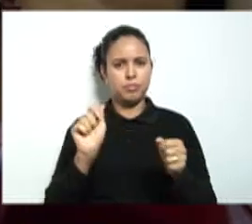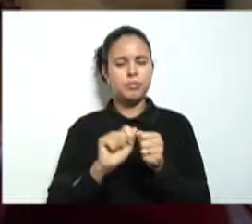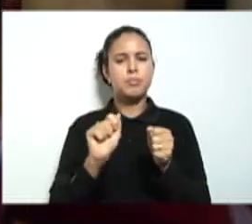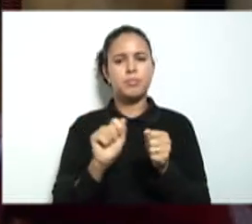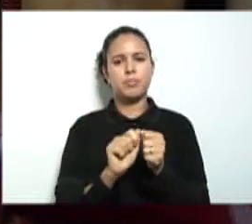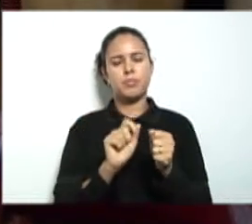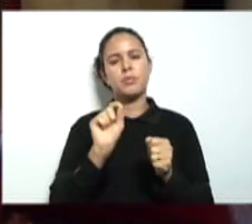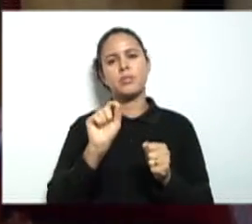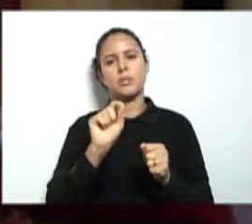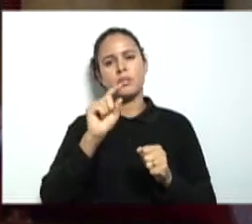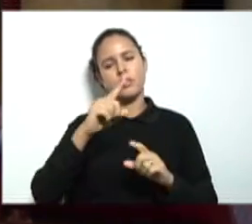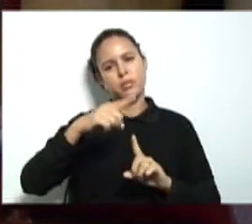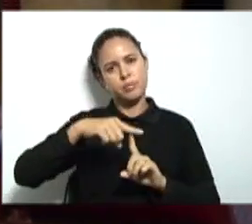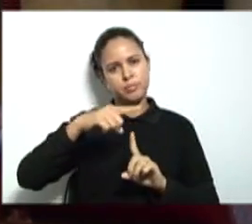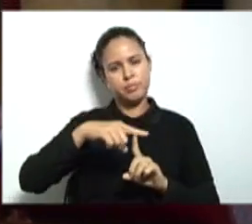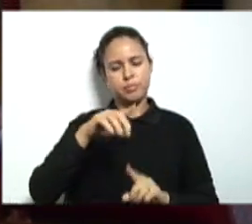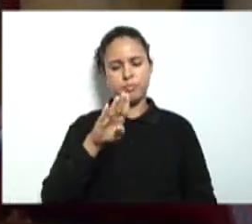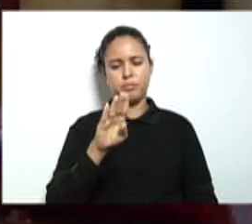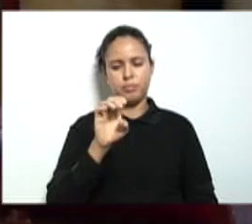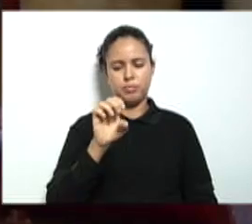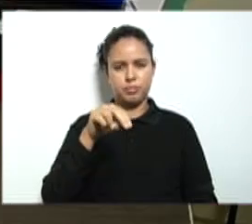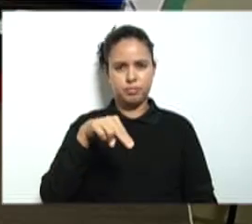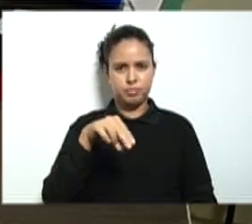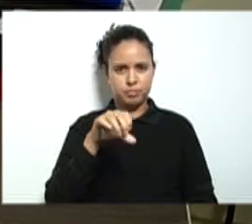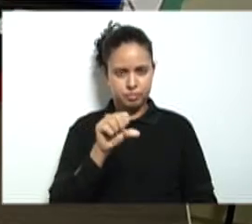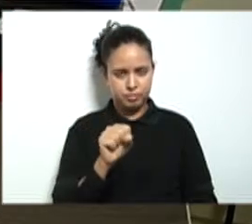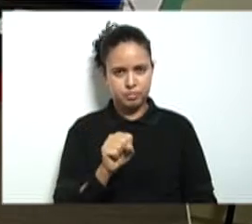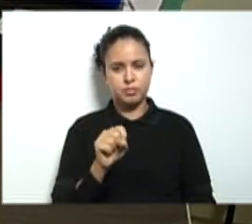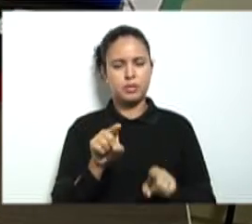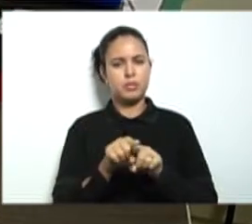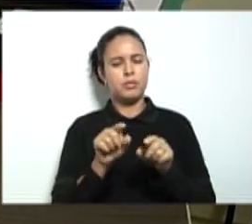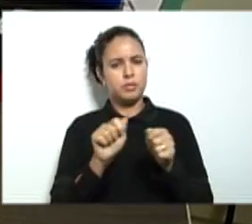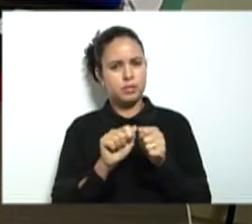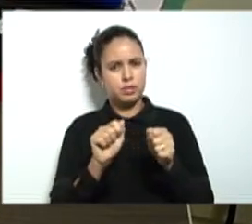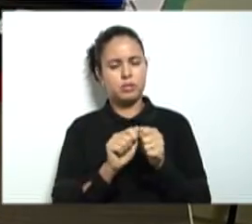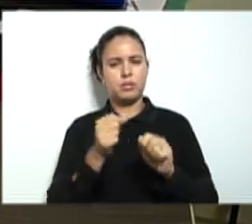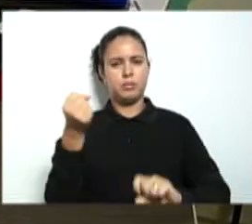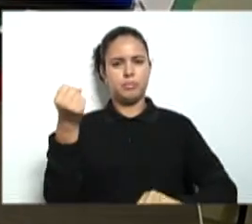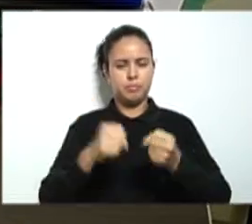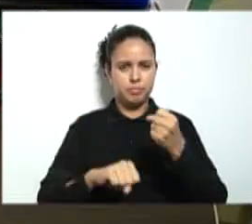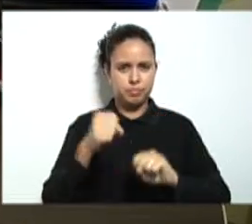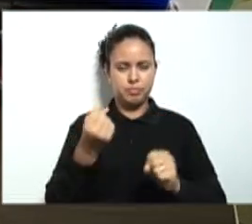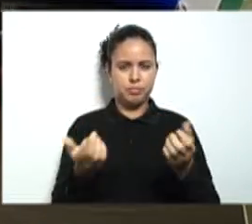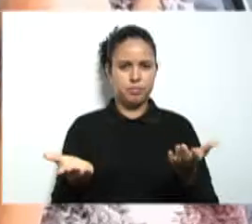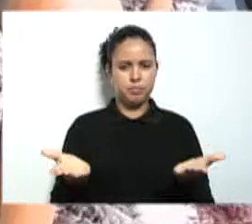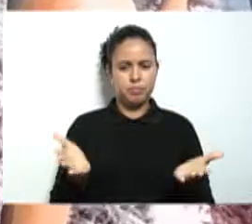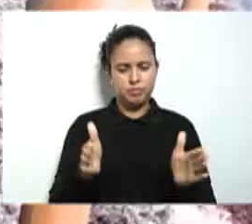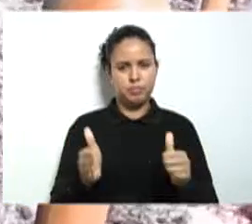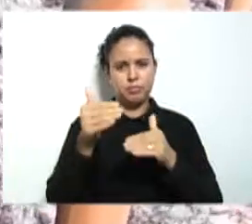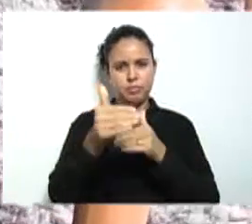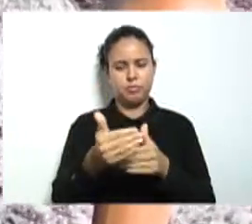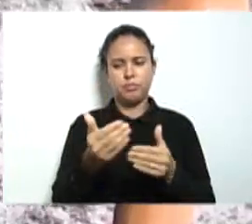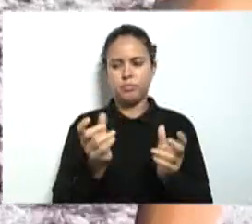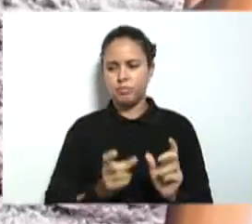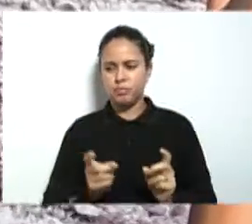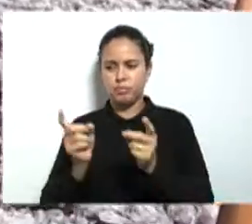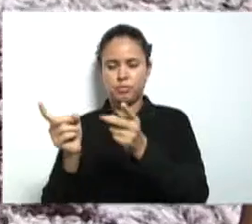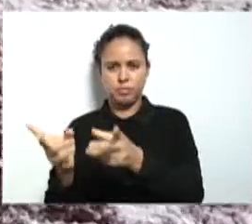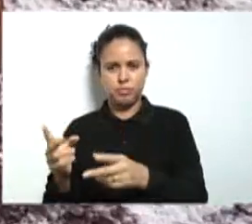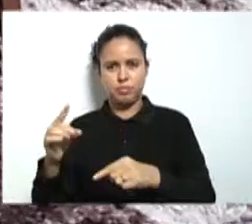um determinado tipo de bem, produzindo, beneficiando, industrializando, embalando e comercializando